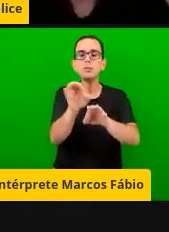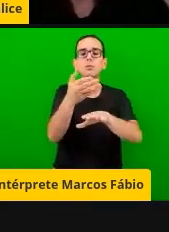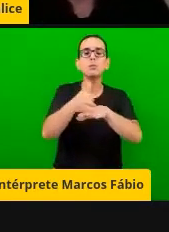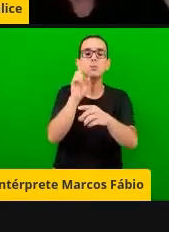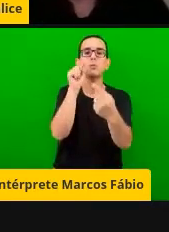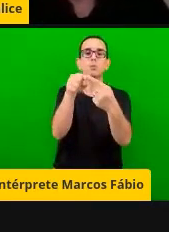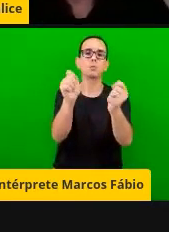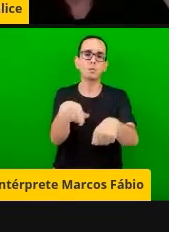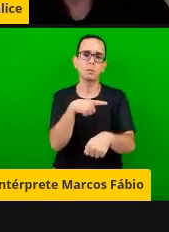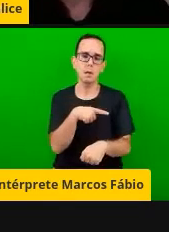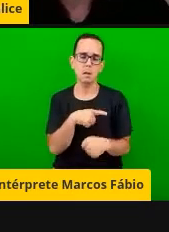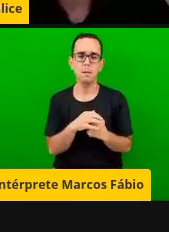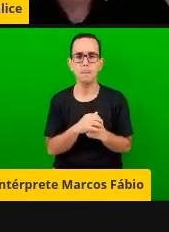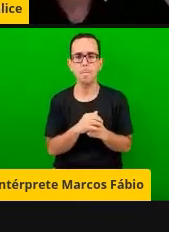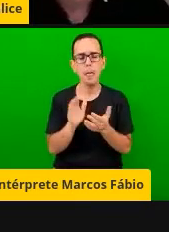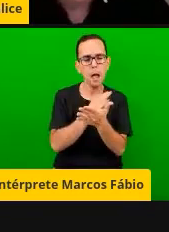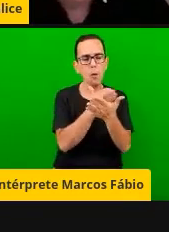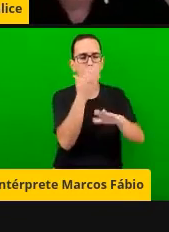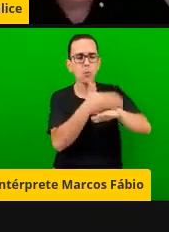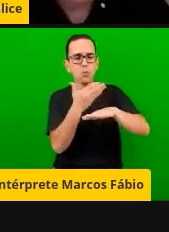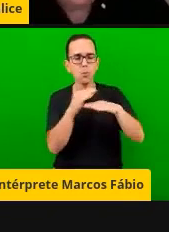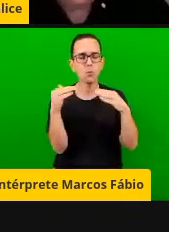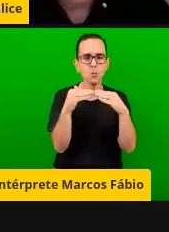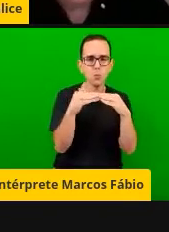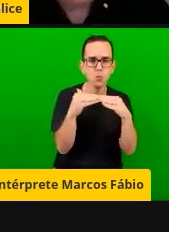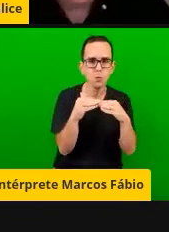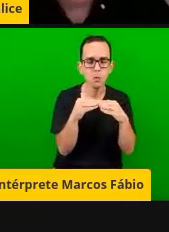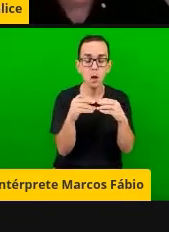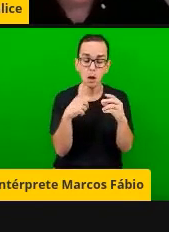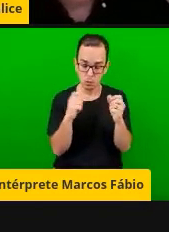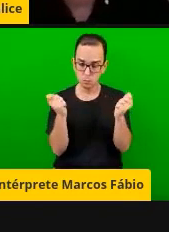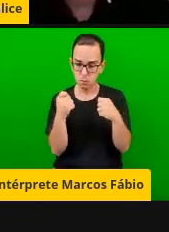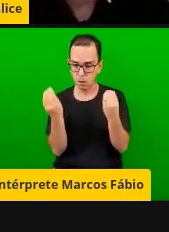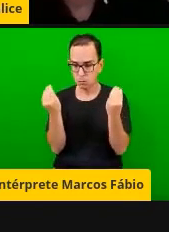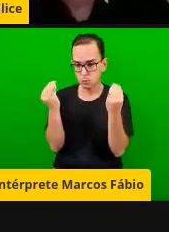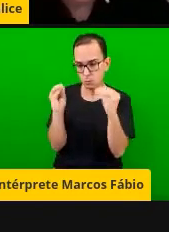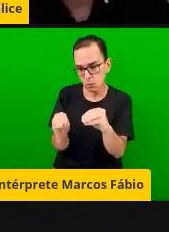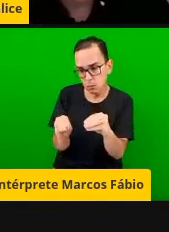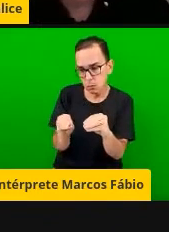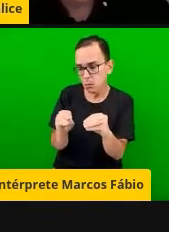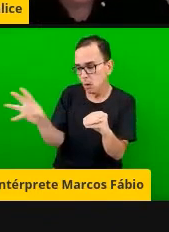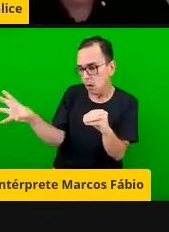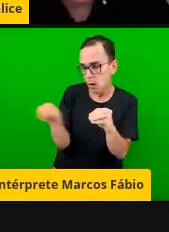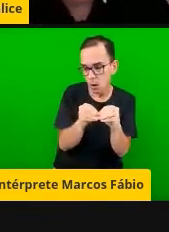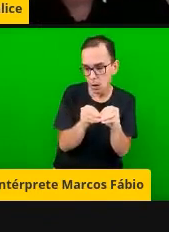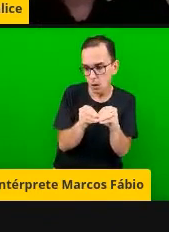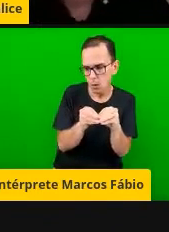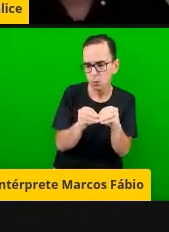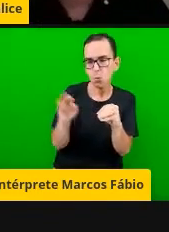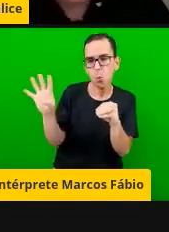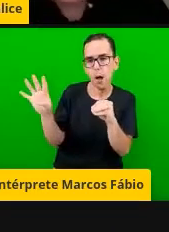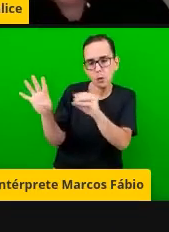Então, tem, às vezes, alguma habilidade ali relacionada à quilombola, que ela vai puxar para tal bimestre, entendeu?